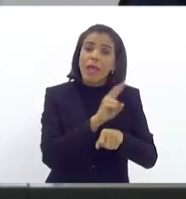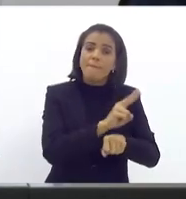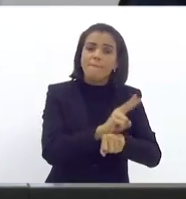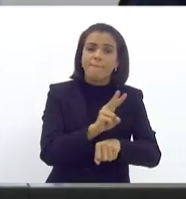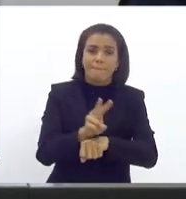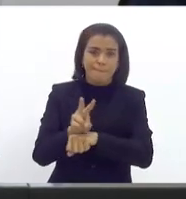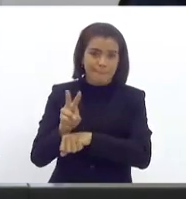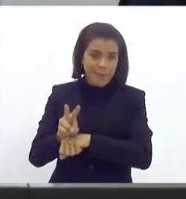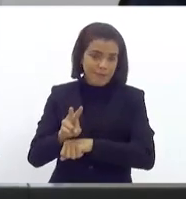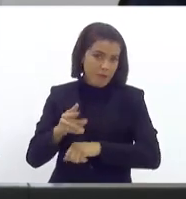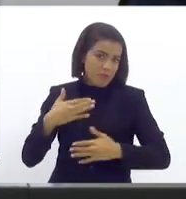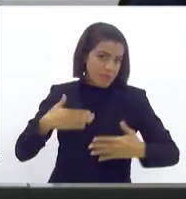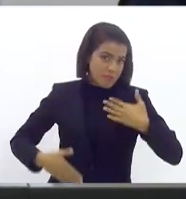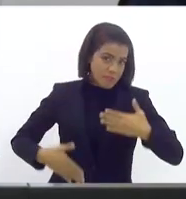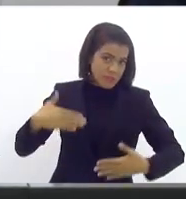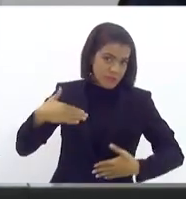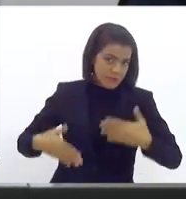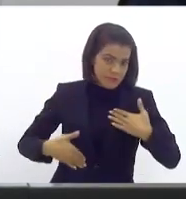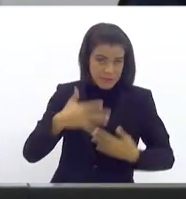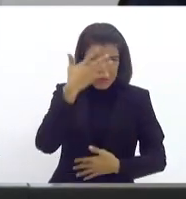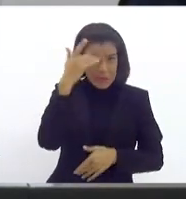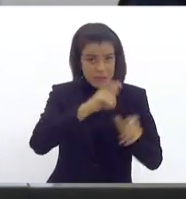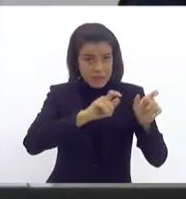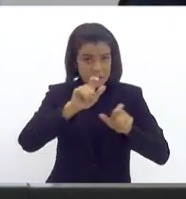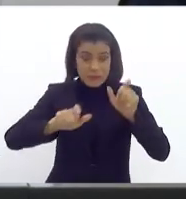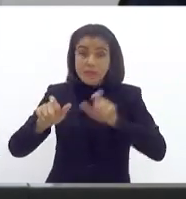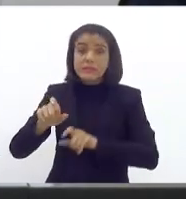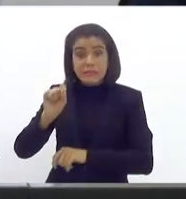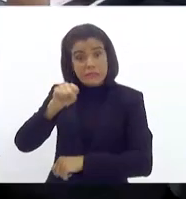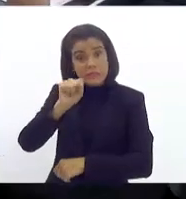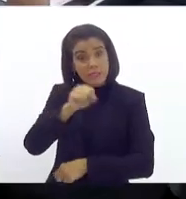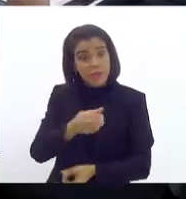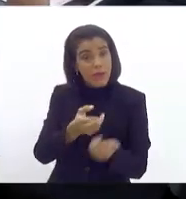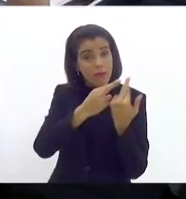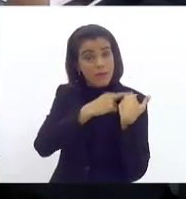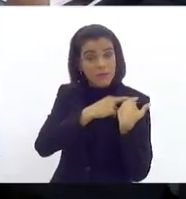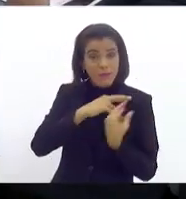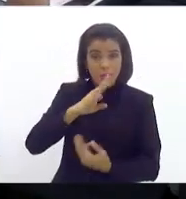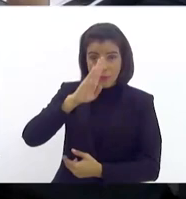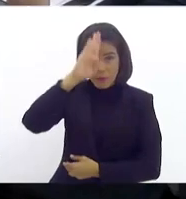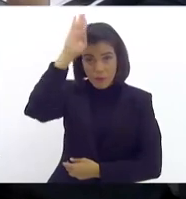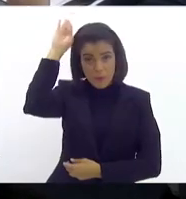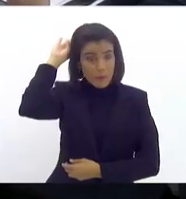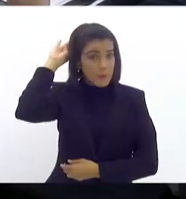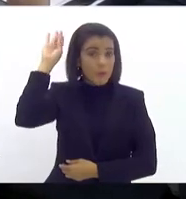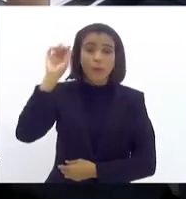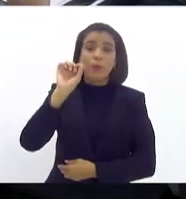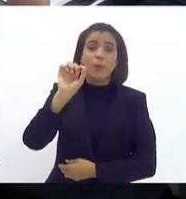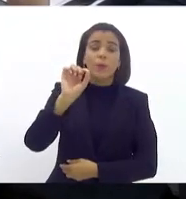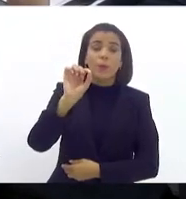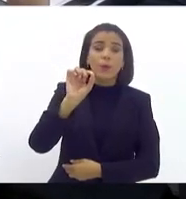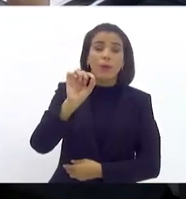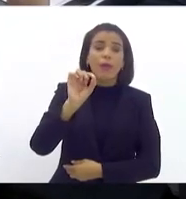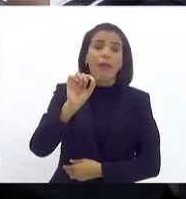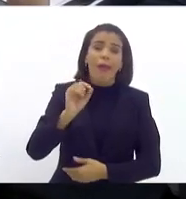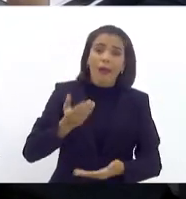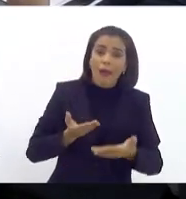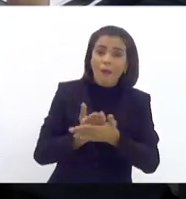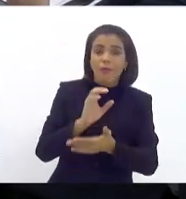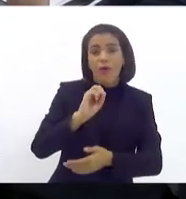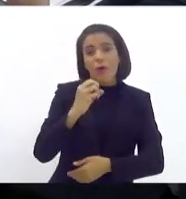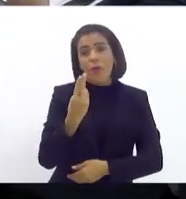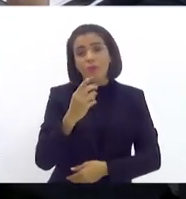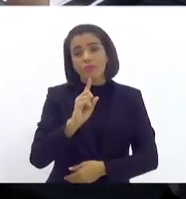da incolumidade física das pessoas. Sim, mas a tarefa do Corpo de Bombeiros é aprovar ou não um projeto quanto